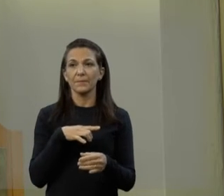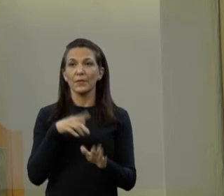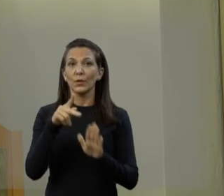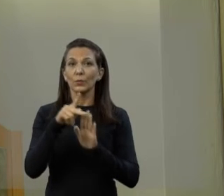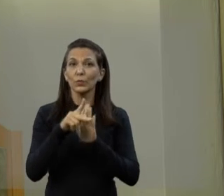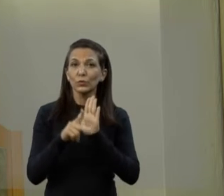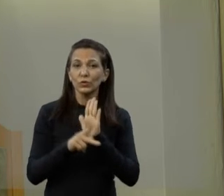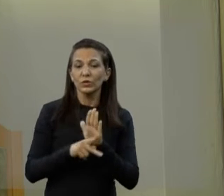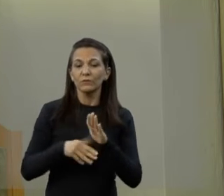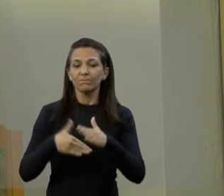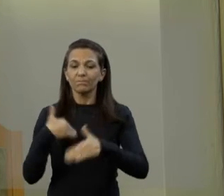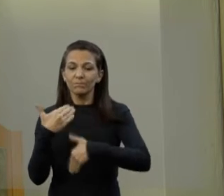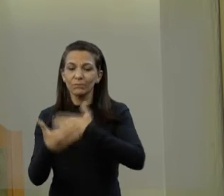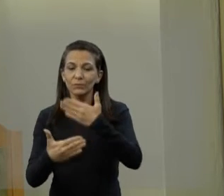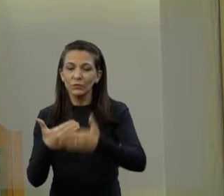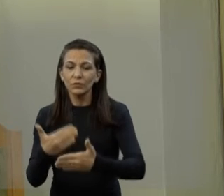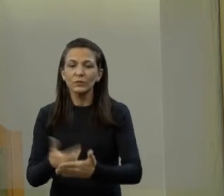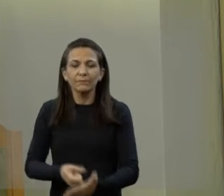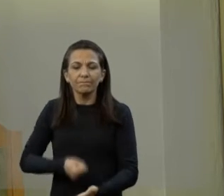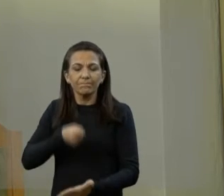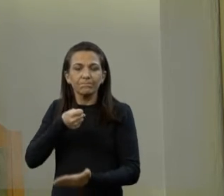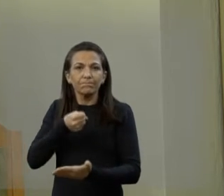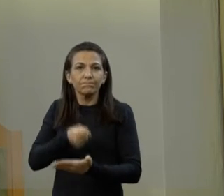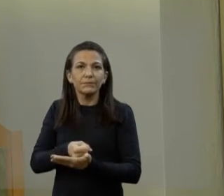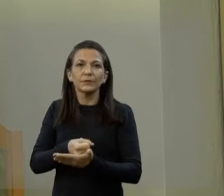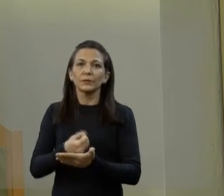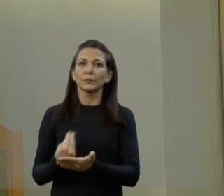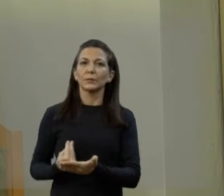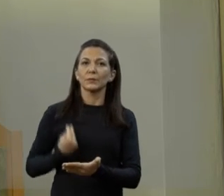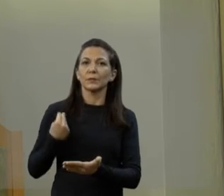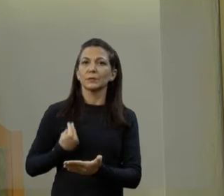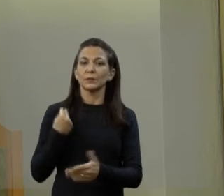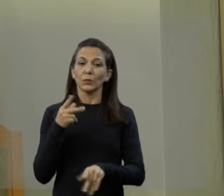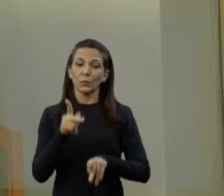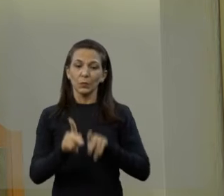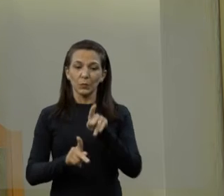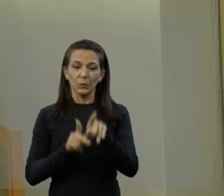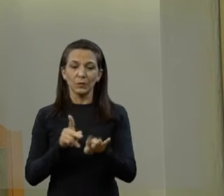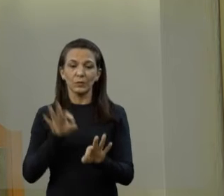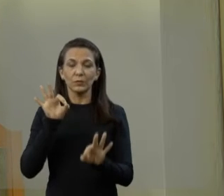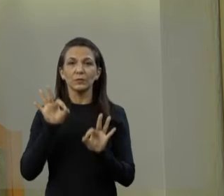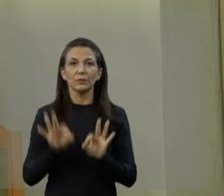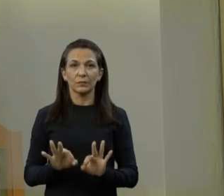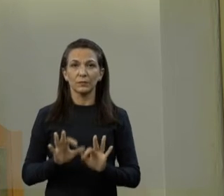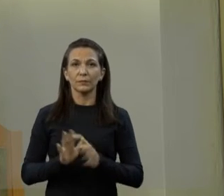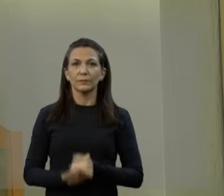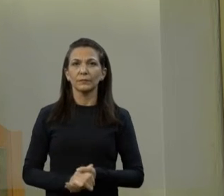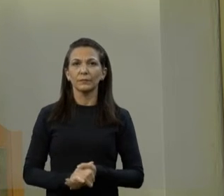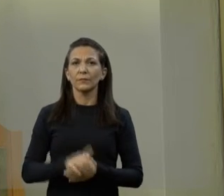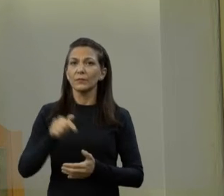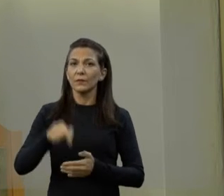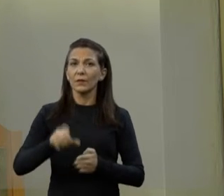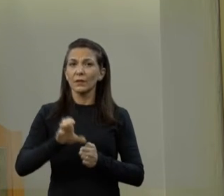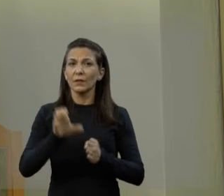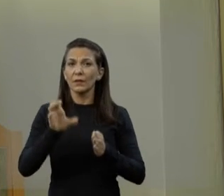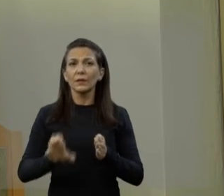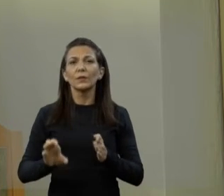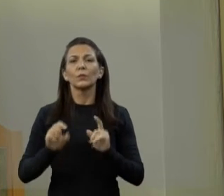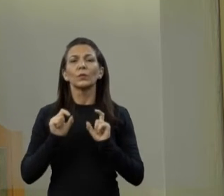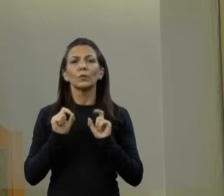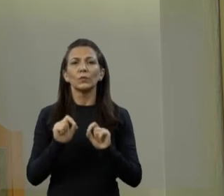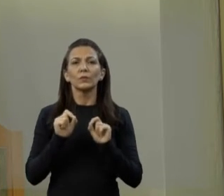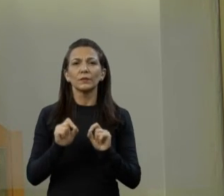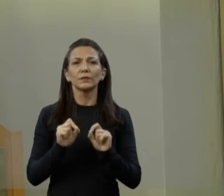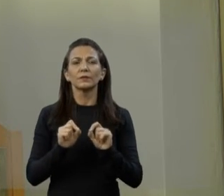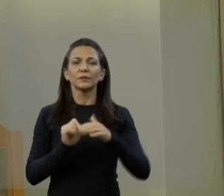um projeto construído consolidado pela Participação Popular e essa câmera câmera é essa